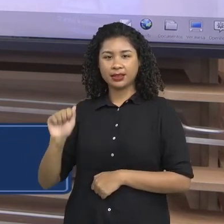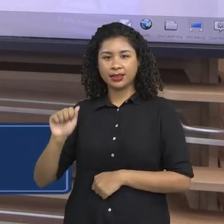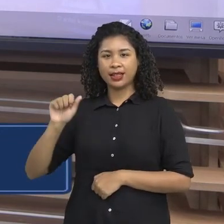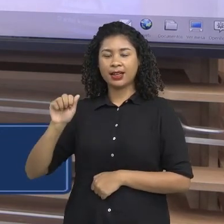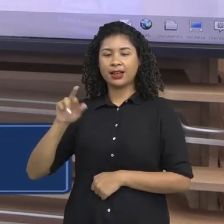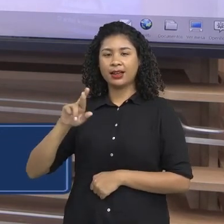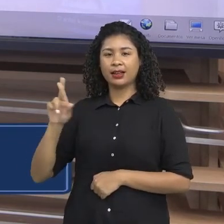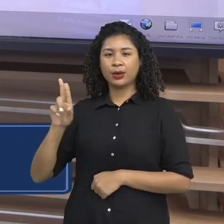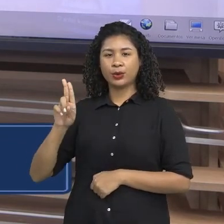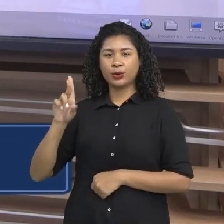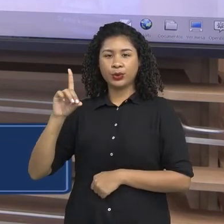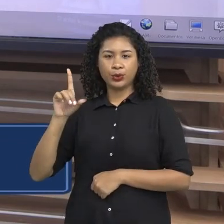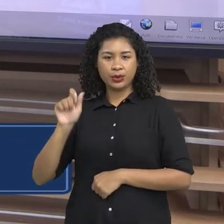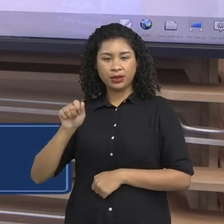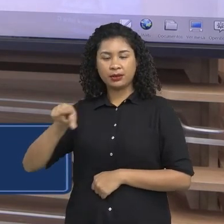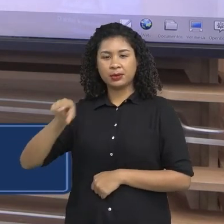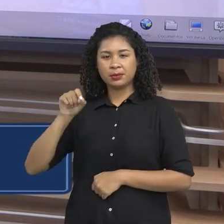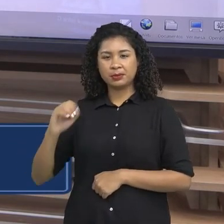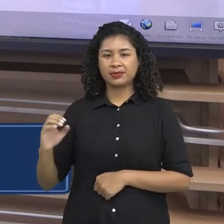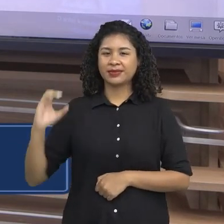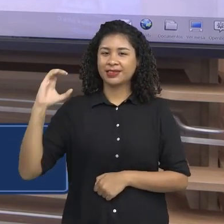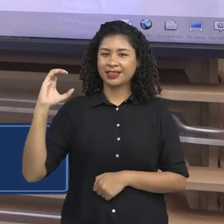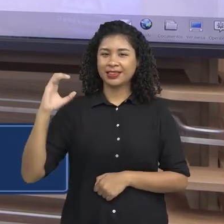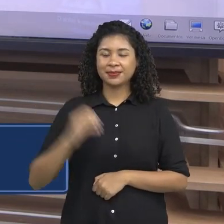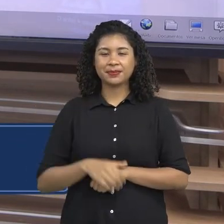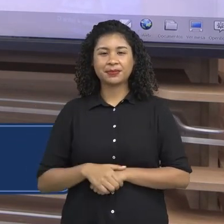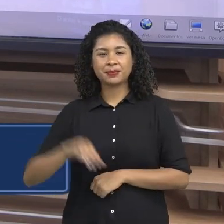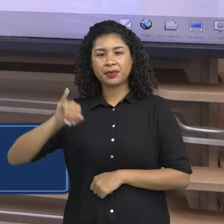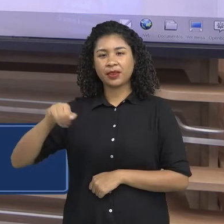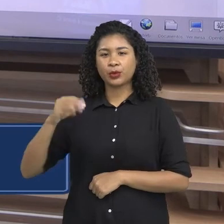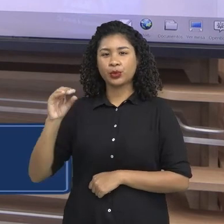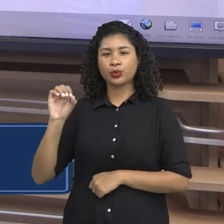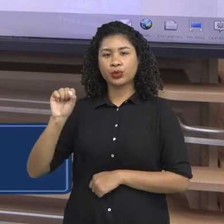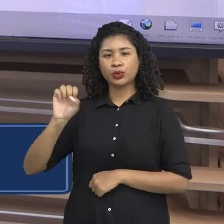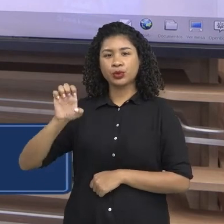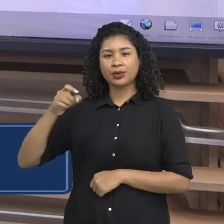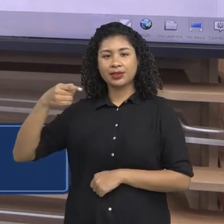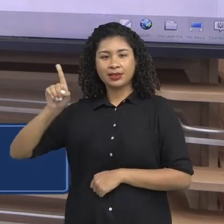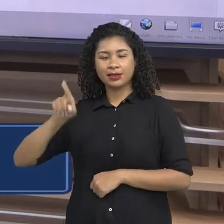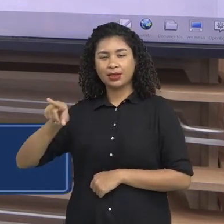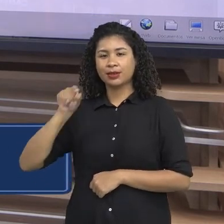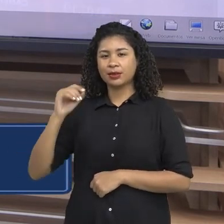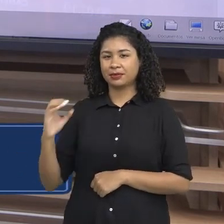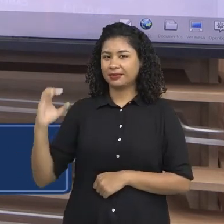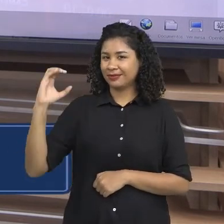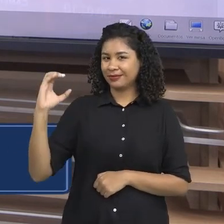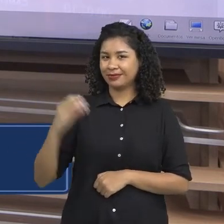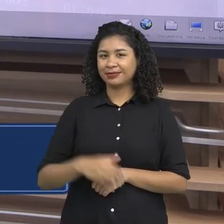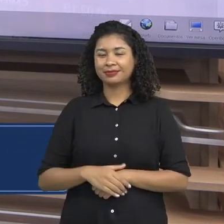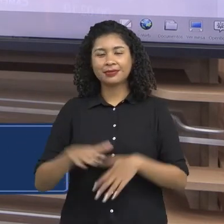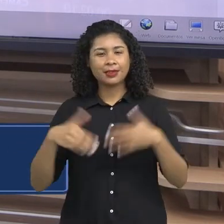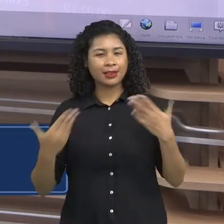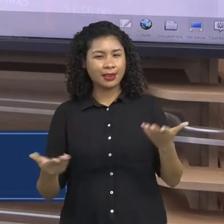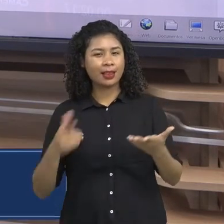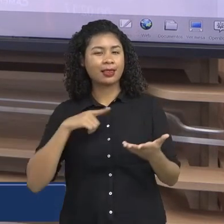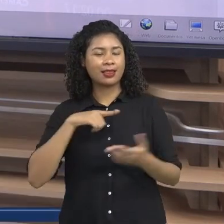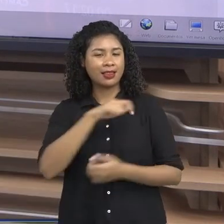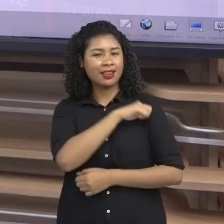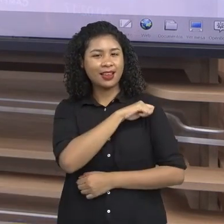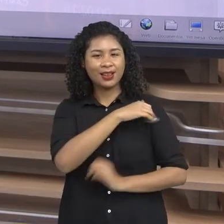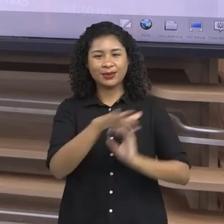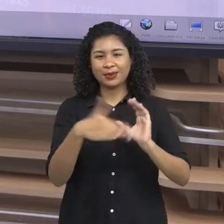também marcou a letra C. E o José Roberto que marcou a letra C. Né? Então a gente tem a participação dos